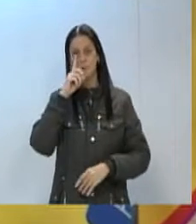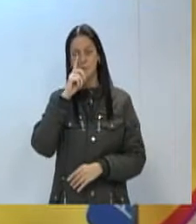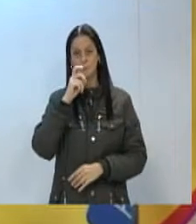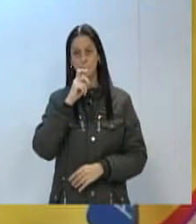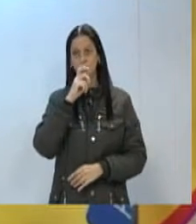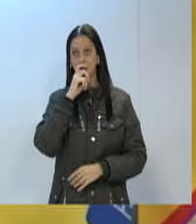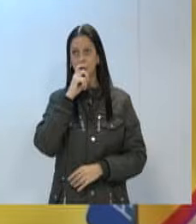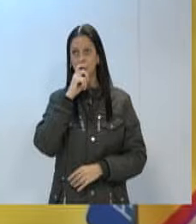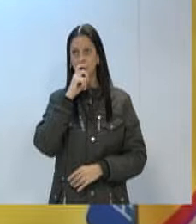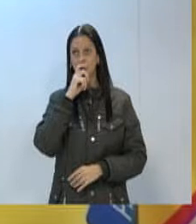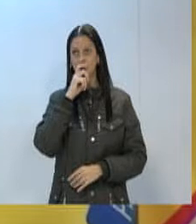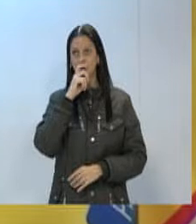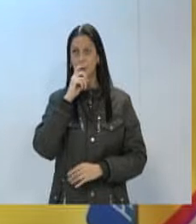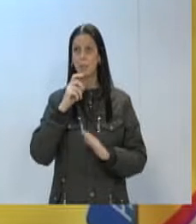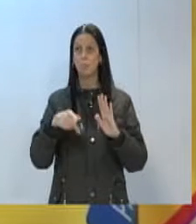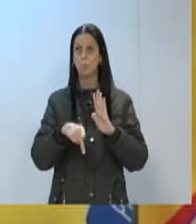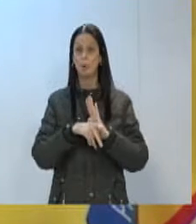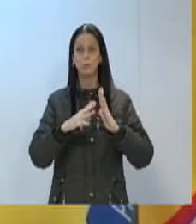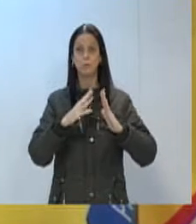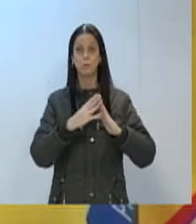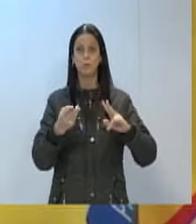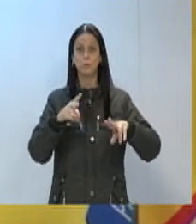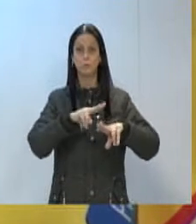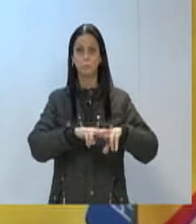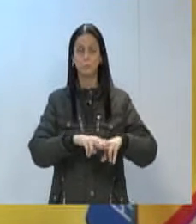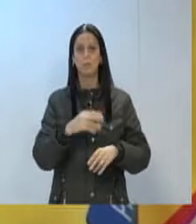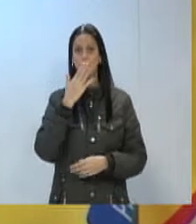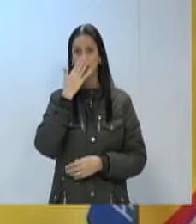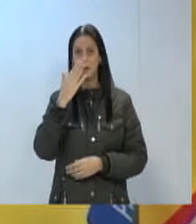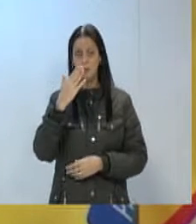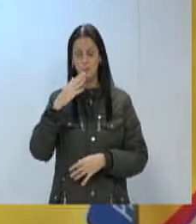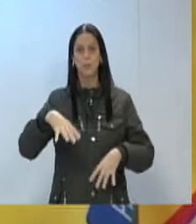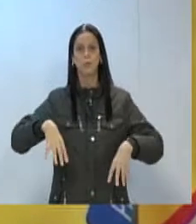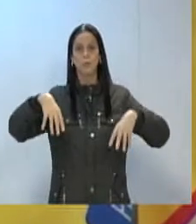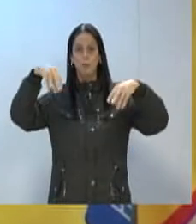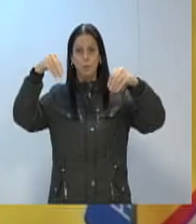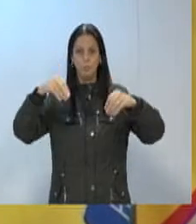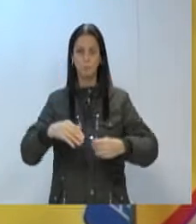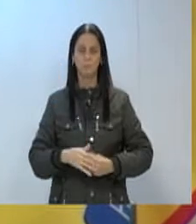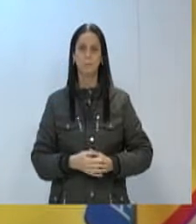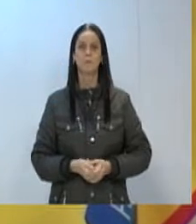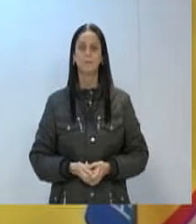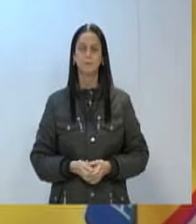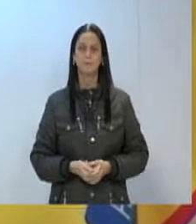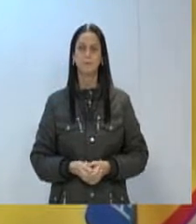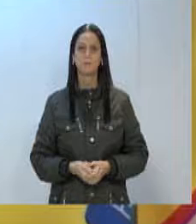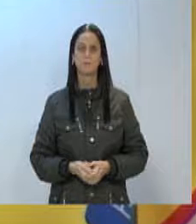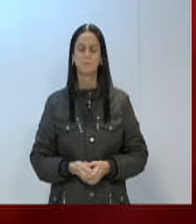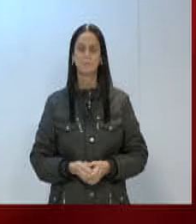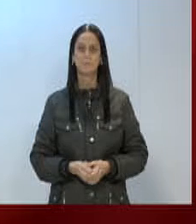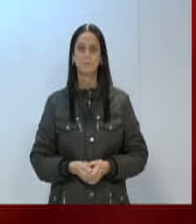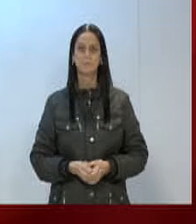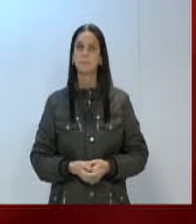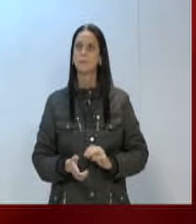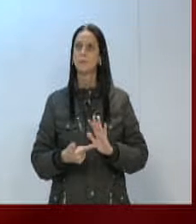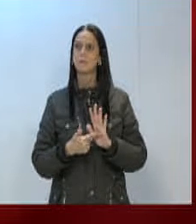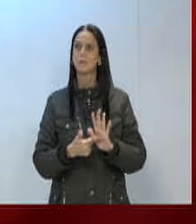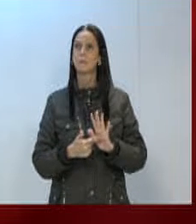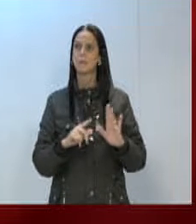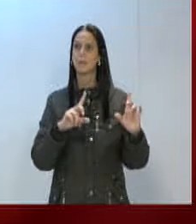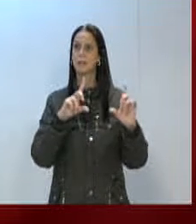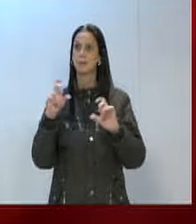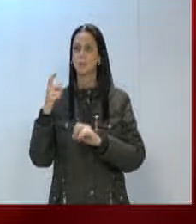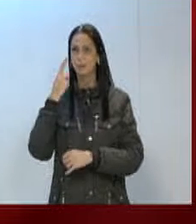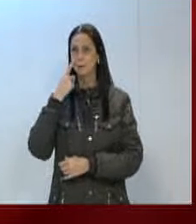presidiários aqui em Blumenau está acontecendo em frente ao fórum da cidade aí ele se você puder passar as três primeiras fotos